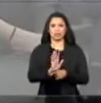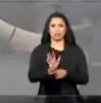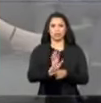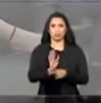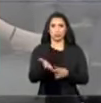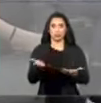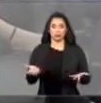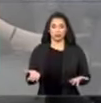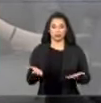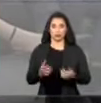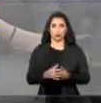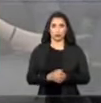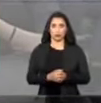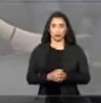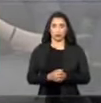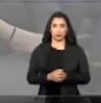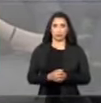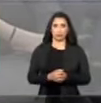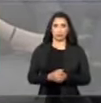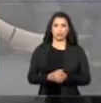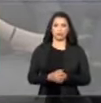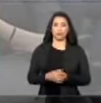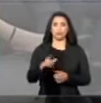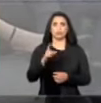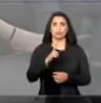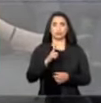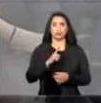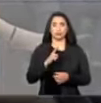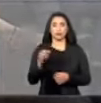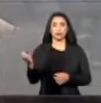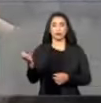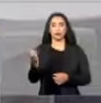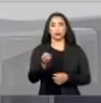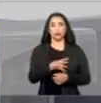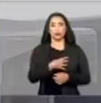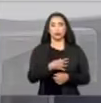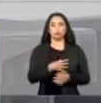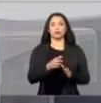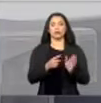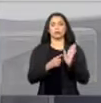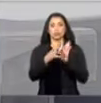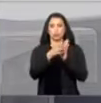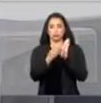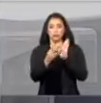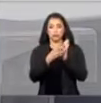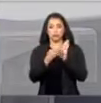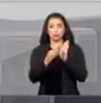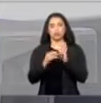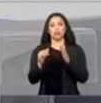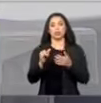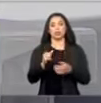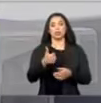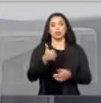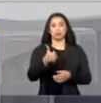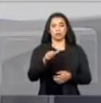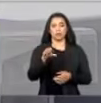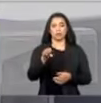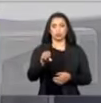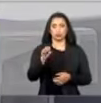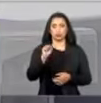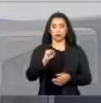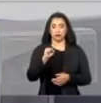mercado. A formulação de um novo modelo institucional tem início em 1998, 8 anos após a